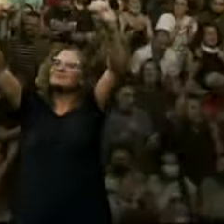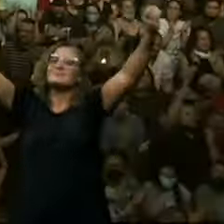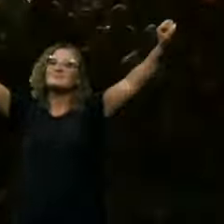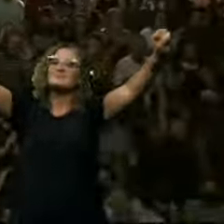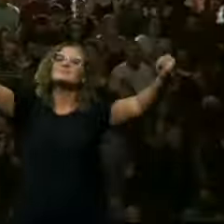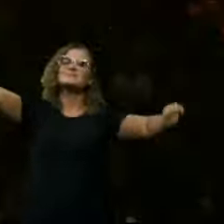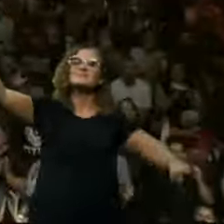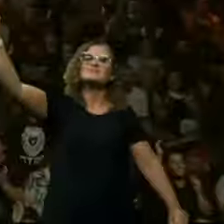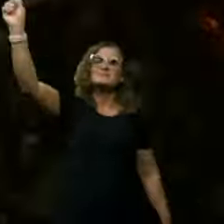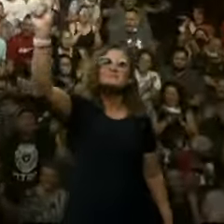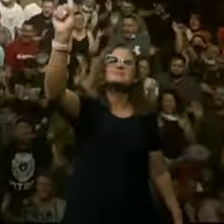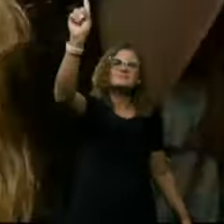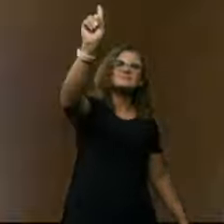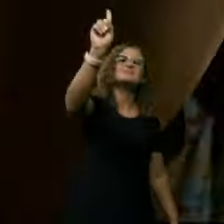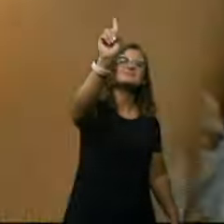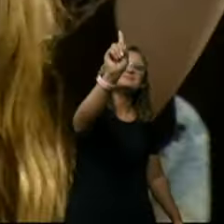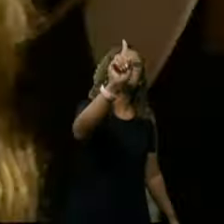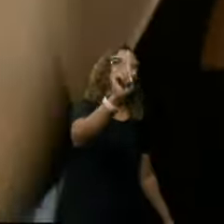E aí